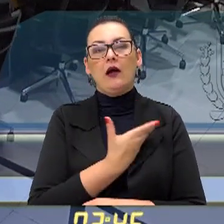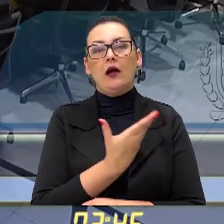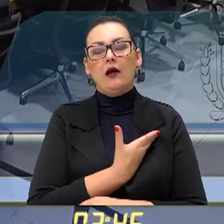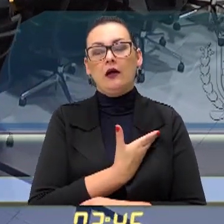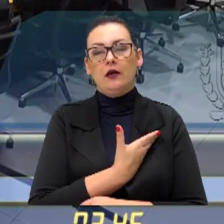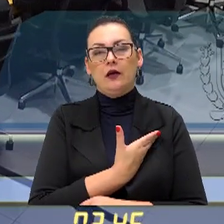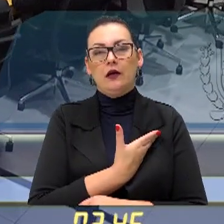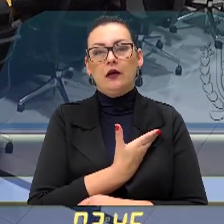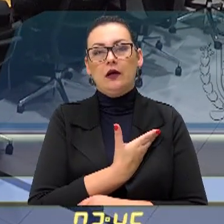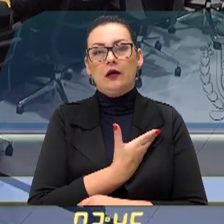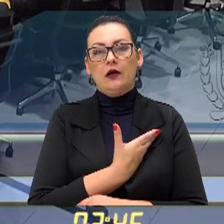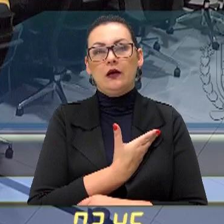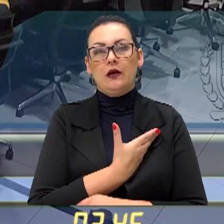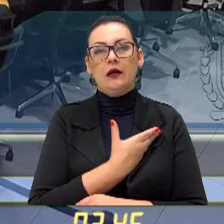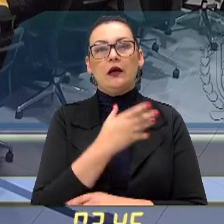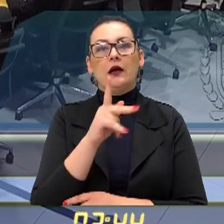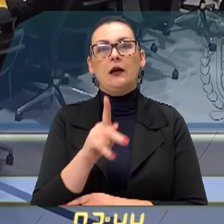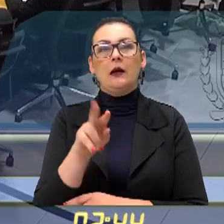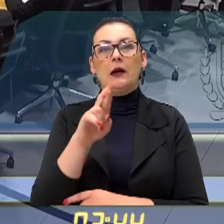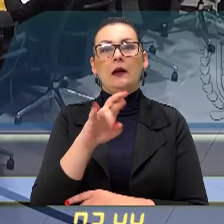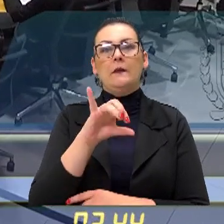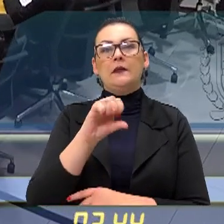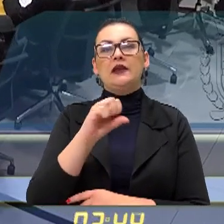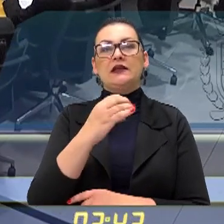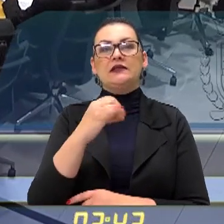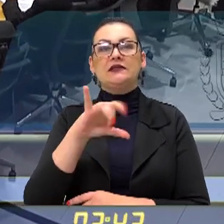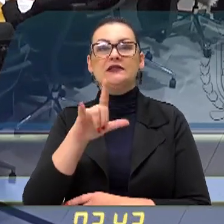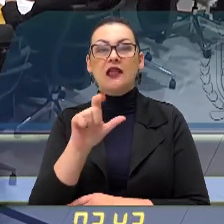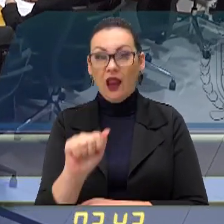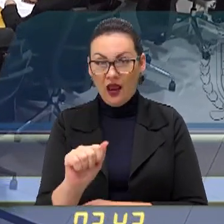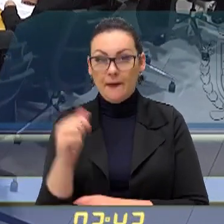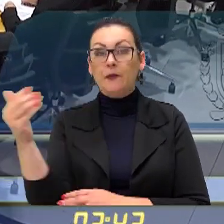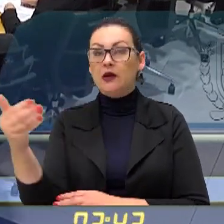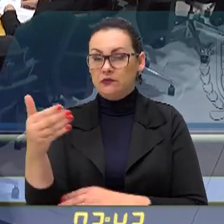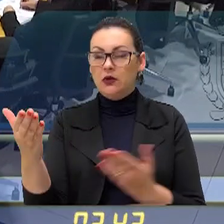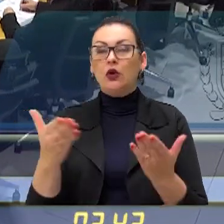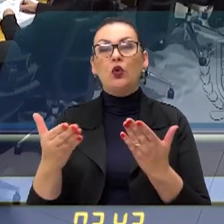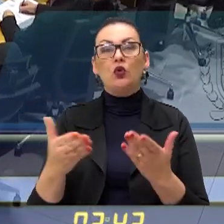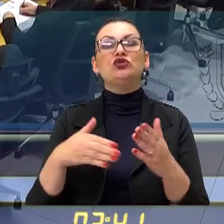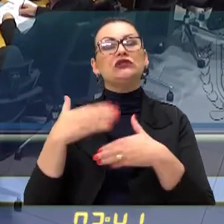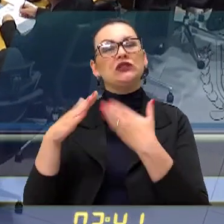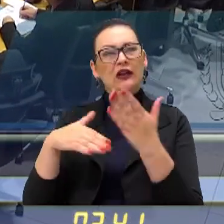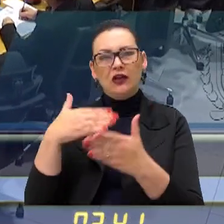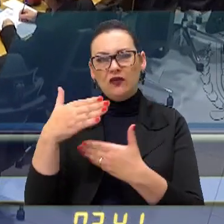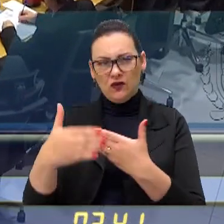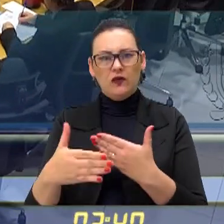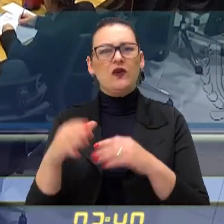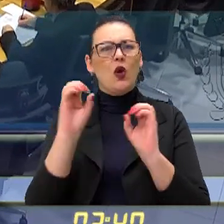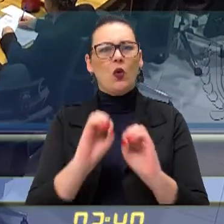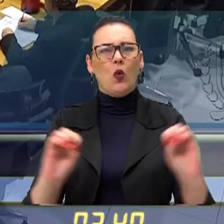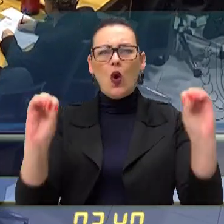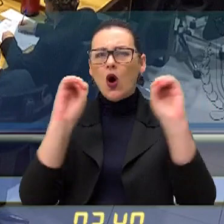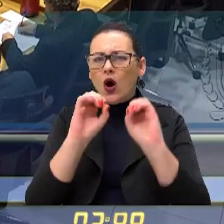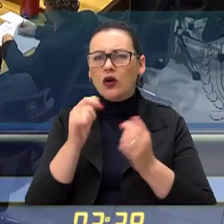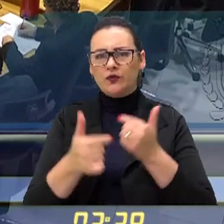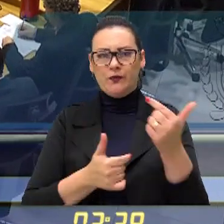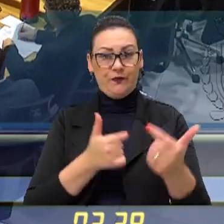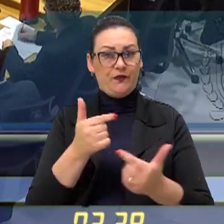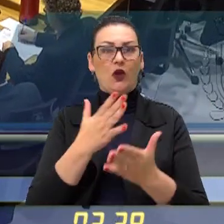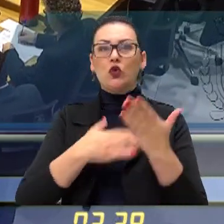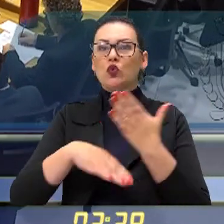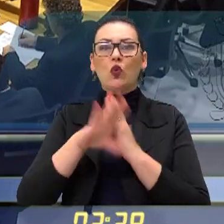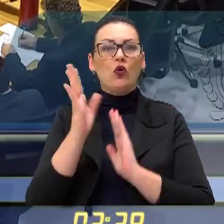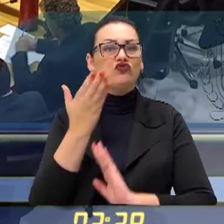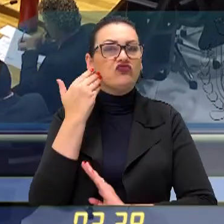amiga, senhorita Priscila Freme, a qual está presente aqui, que desenvolvia, sim, Priscila, um excelente trabalho.